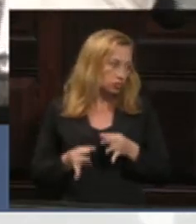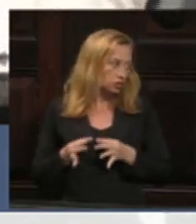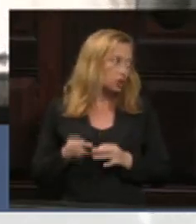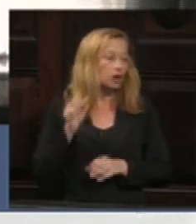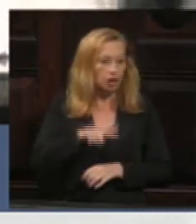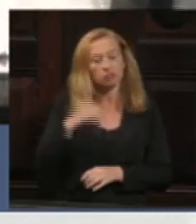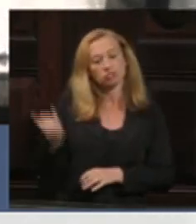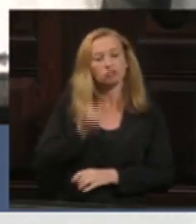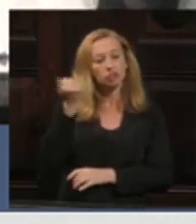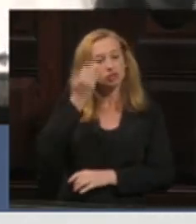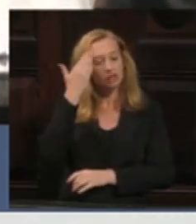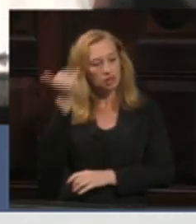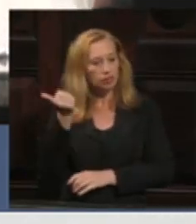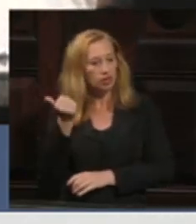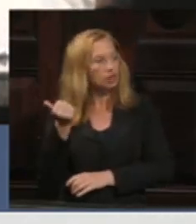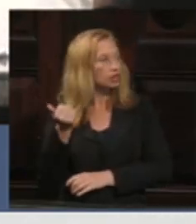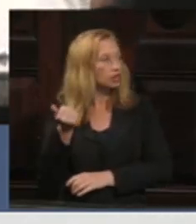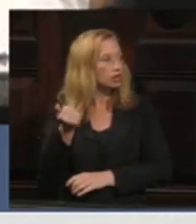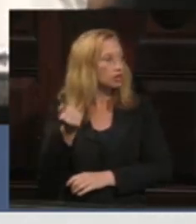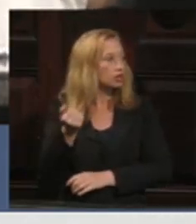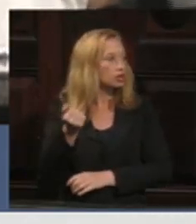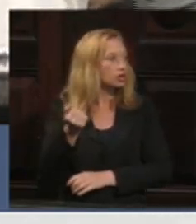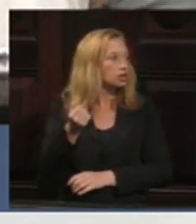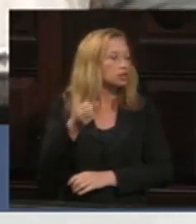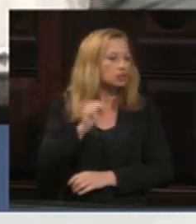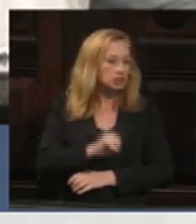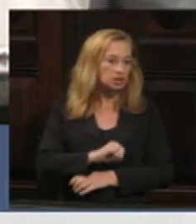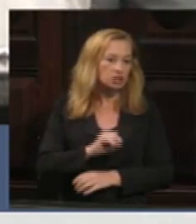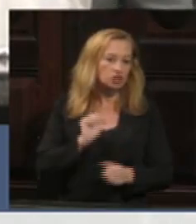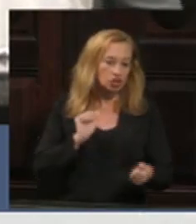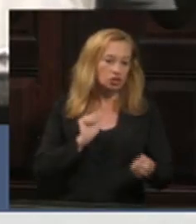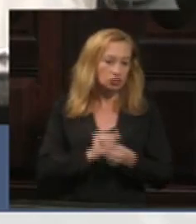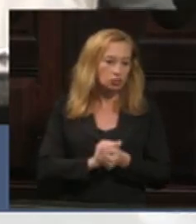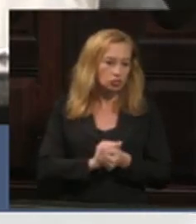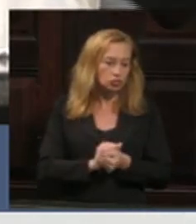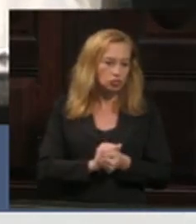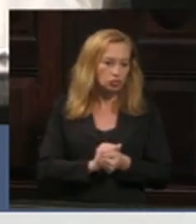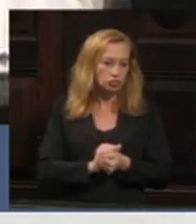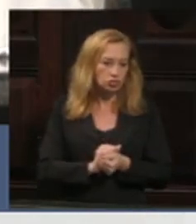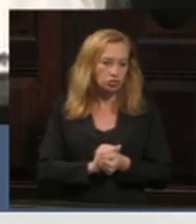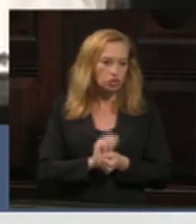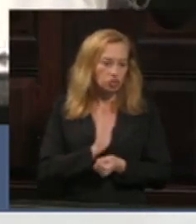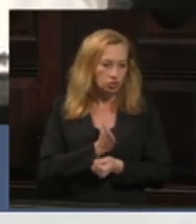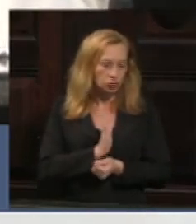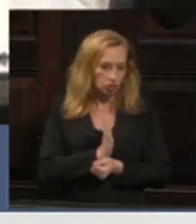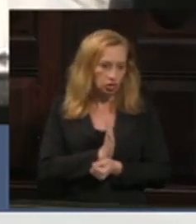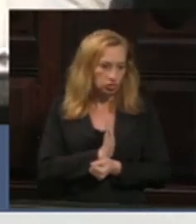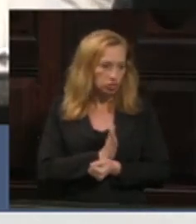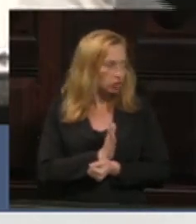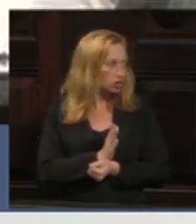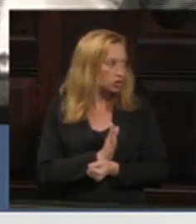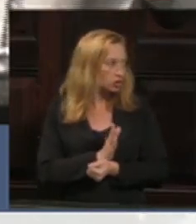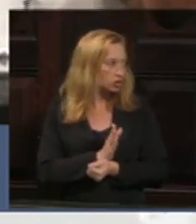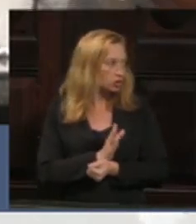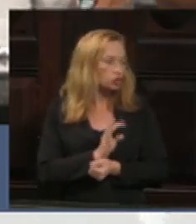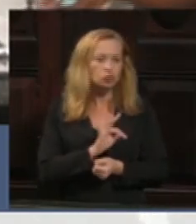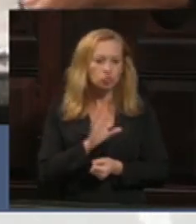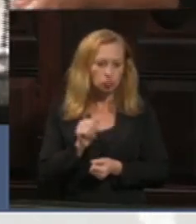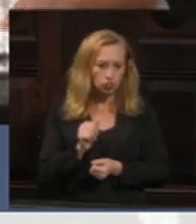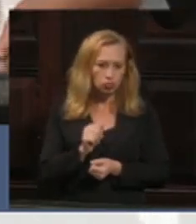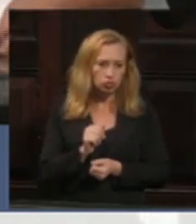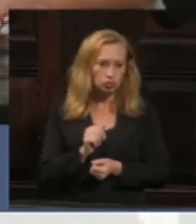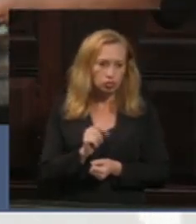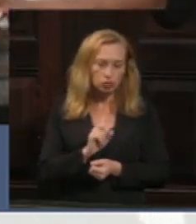importante saber se já estão acatadas essas emendas. Sim. Já estão da acatadas. Comissão de Constituição e Justiça. Sim. Então, eu vou prejudicar as emendas,